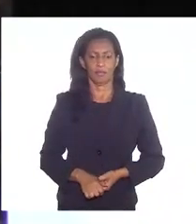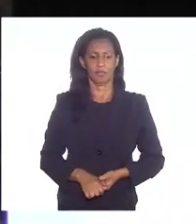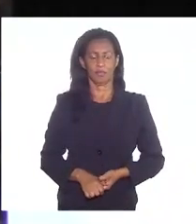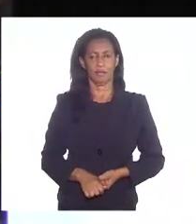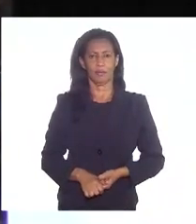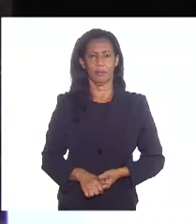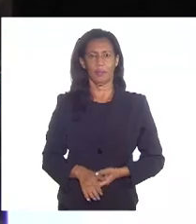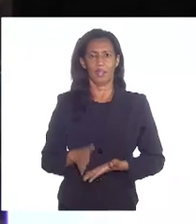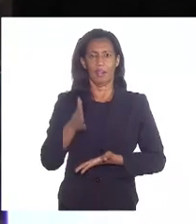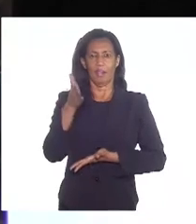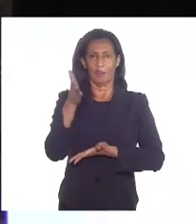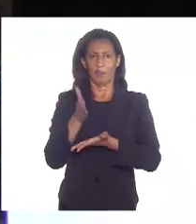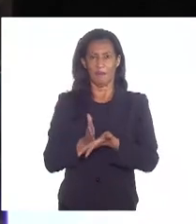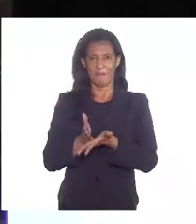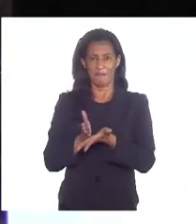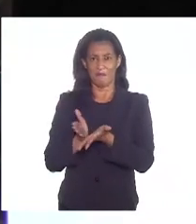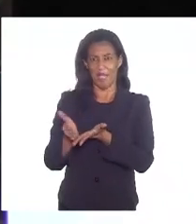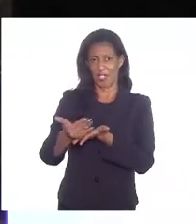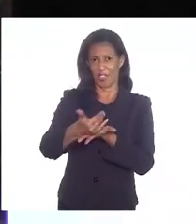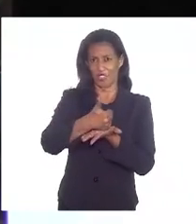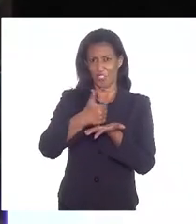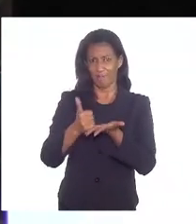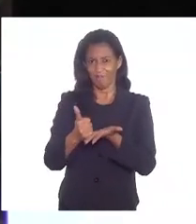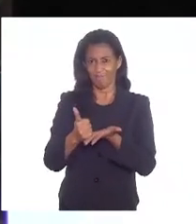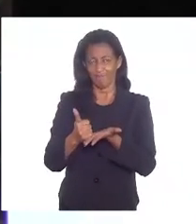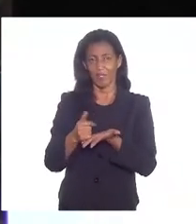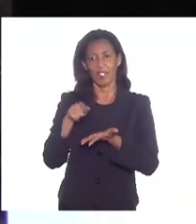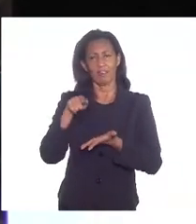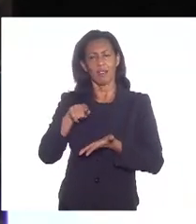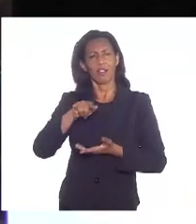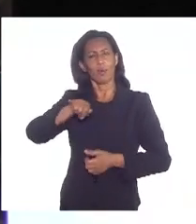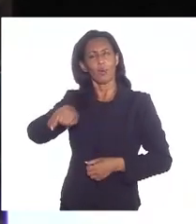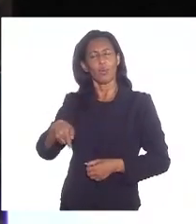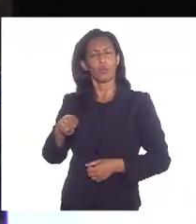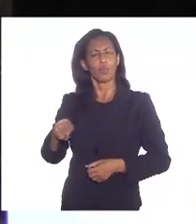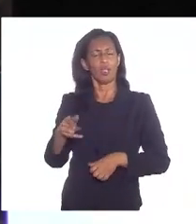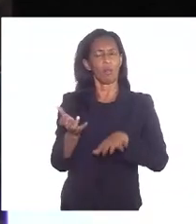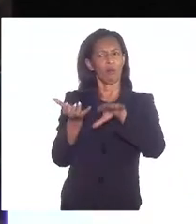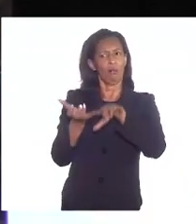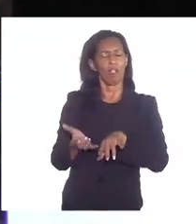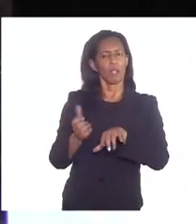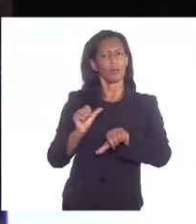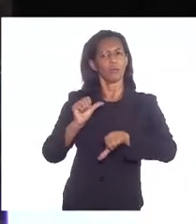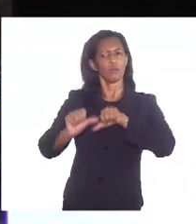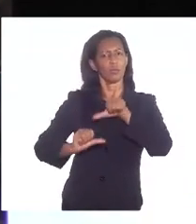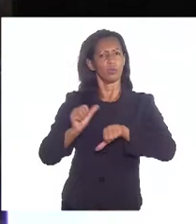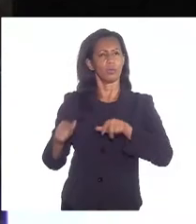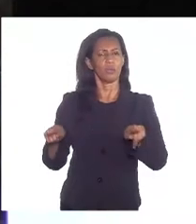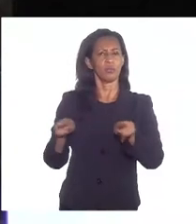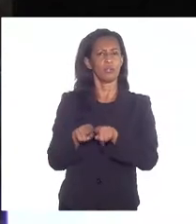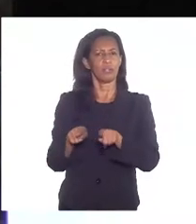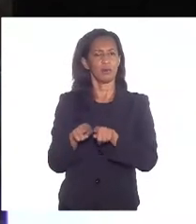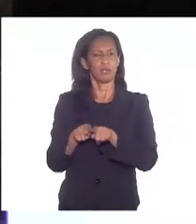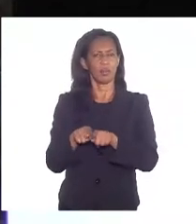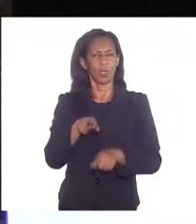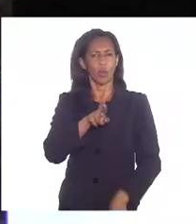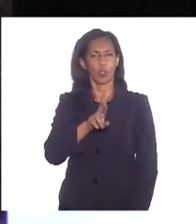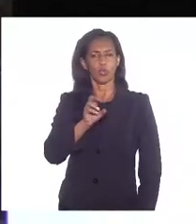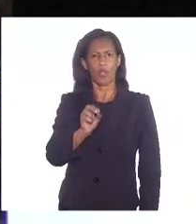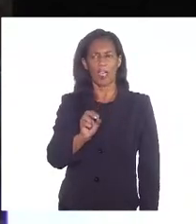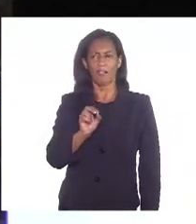da partilha. E aí, naquela oportunidade, o Congresso muda também a forma da repartição dos